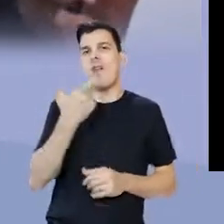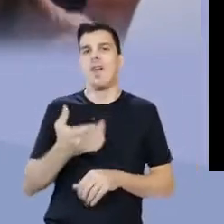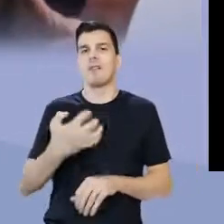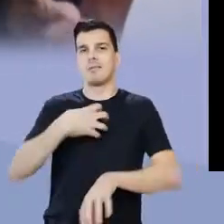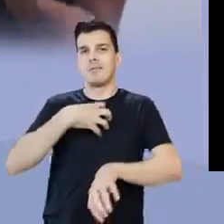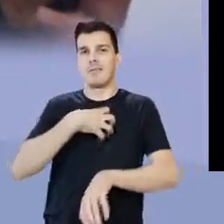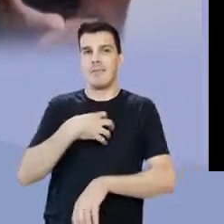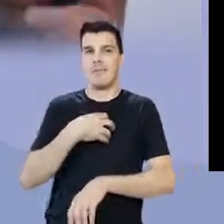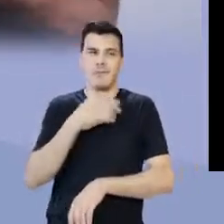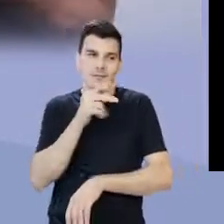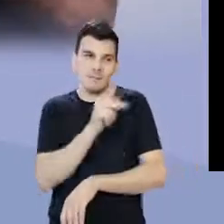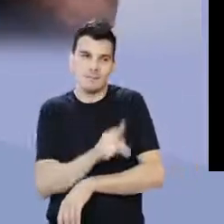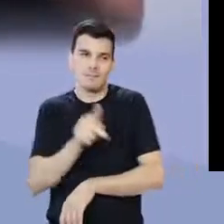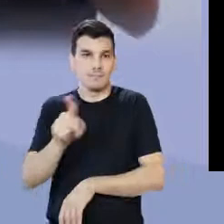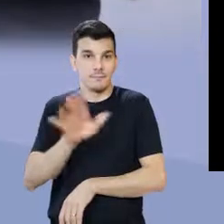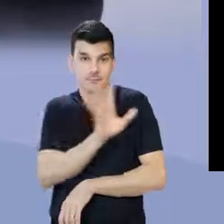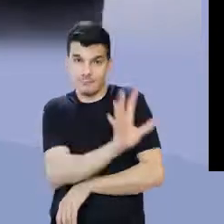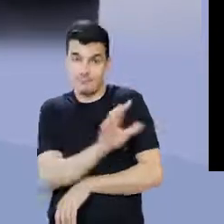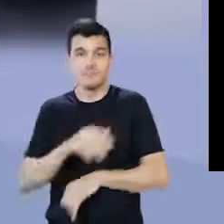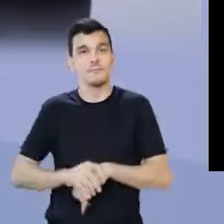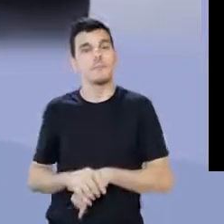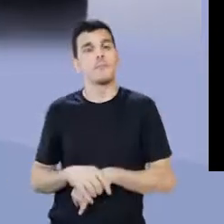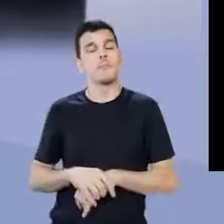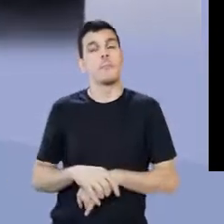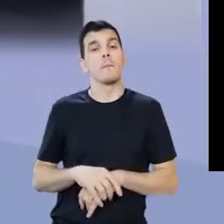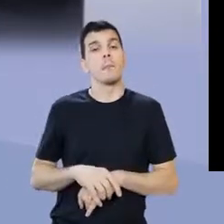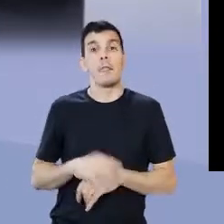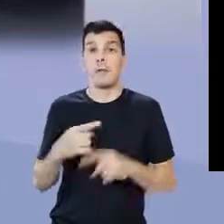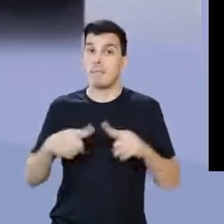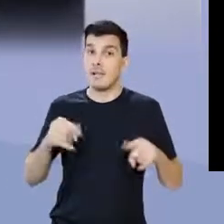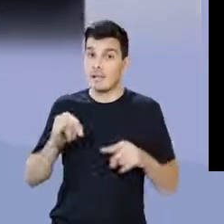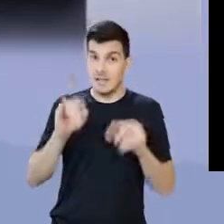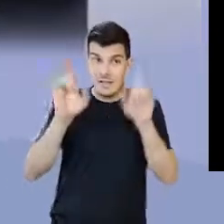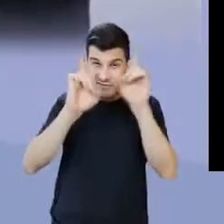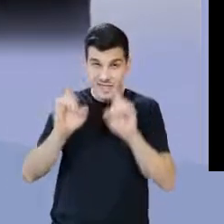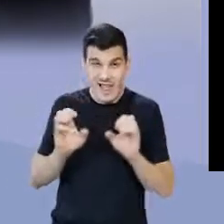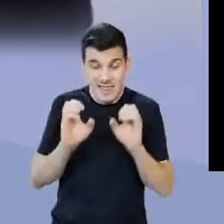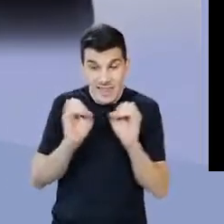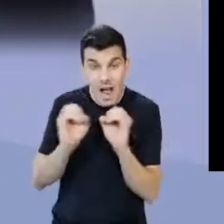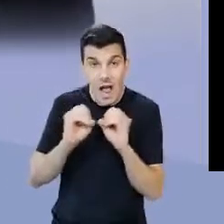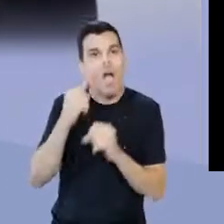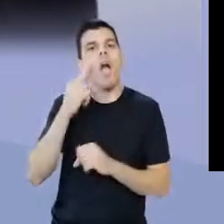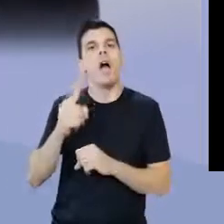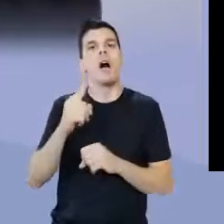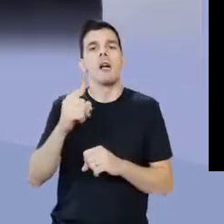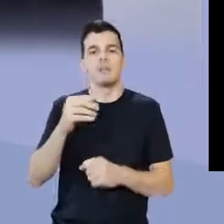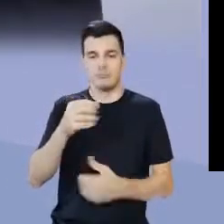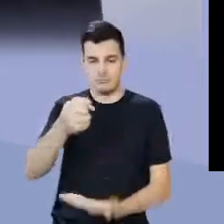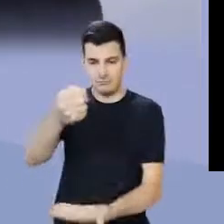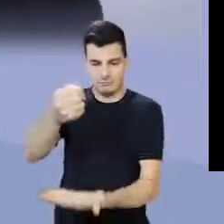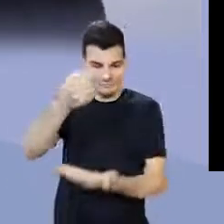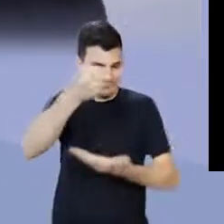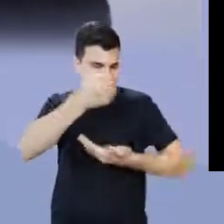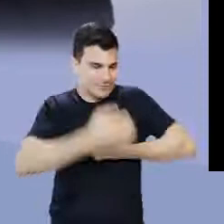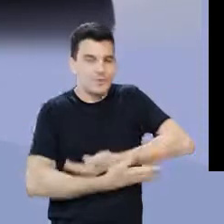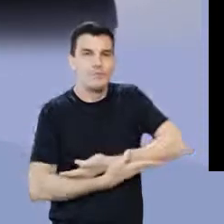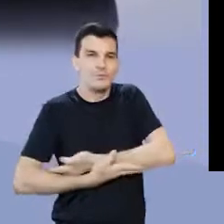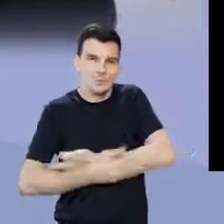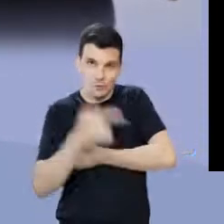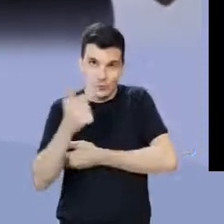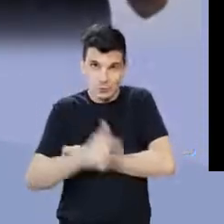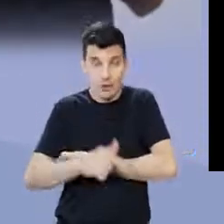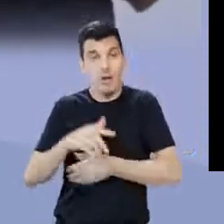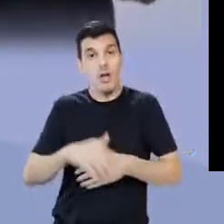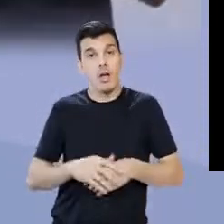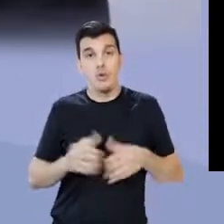homens históricos da época. Acontece que se esse menino realmente não tivesse nenhuma deficiência aparente, ele era trazido para o seio da mãe de novo.